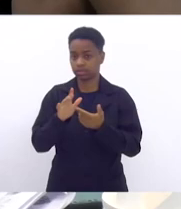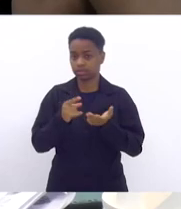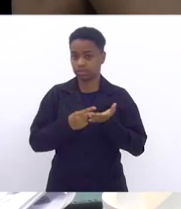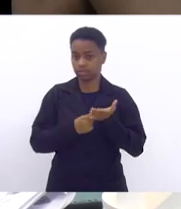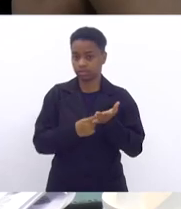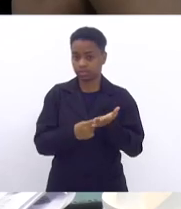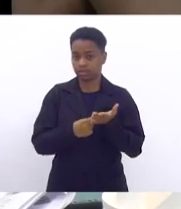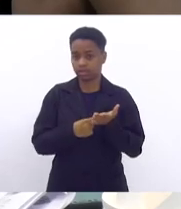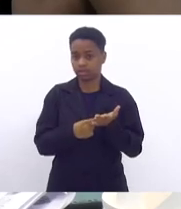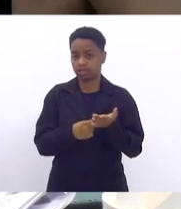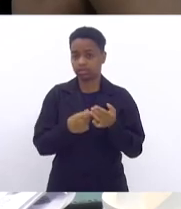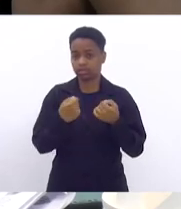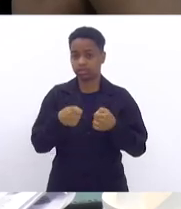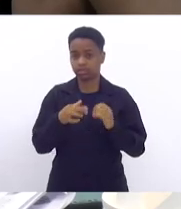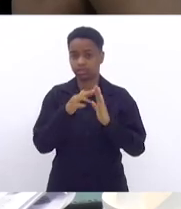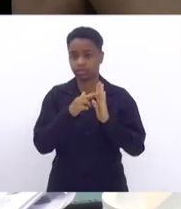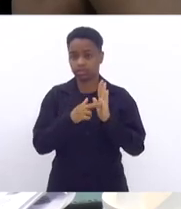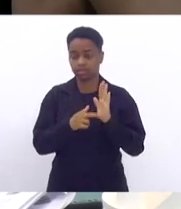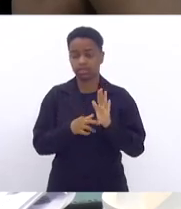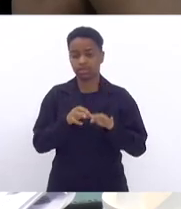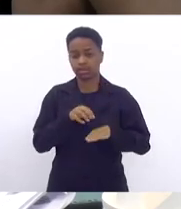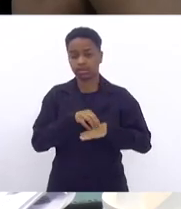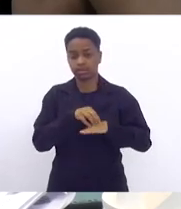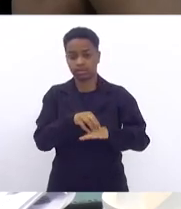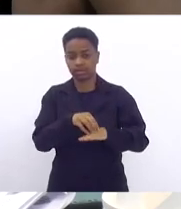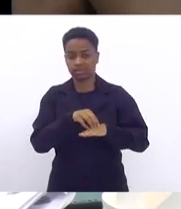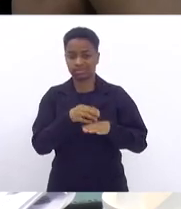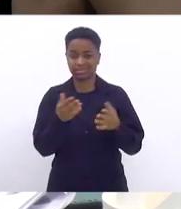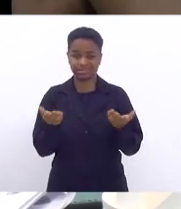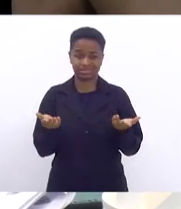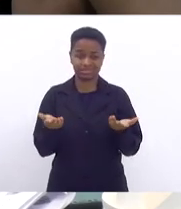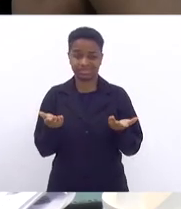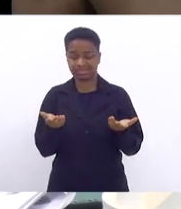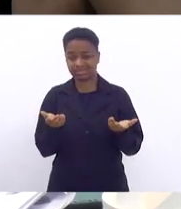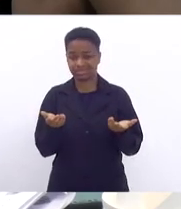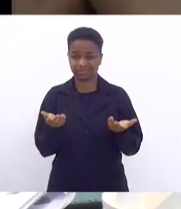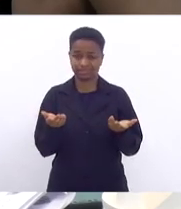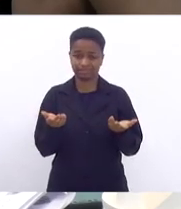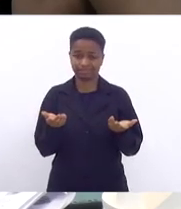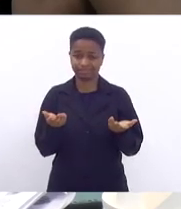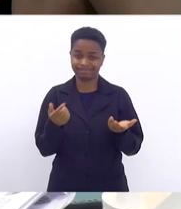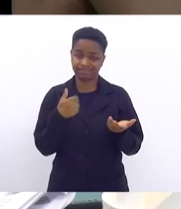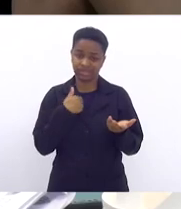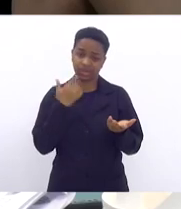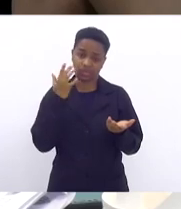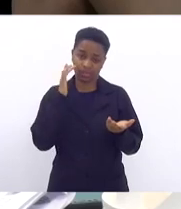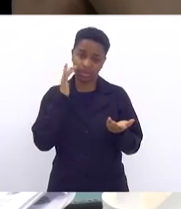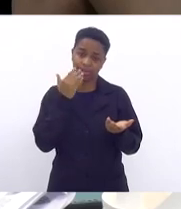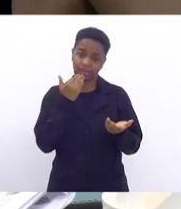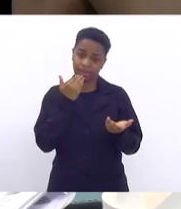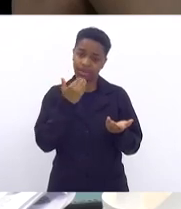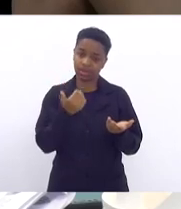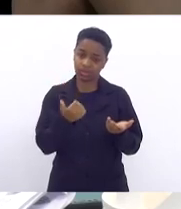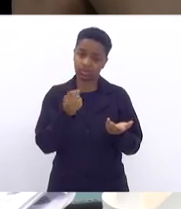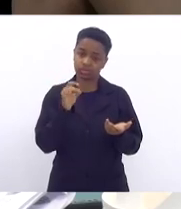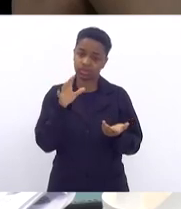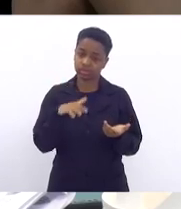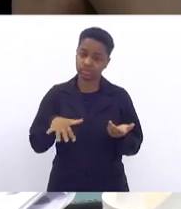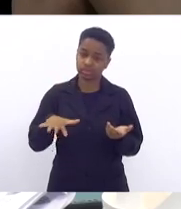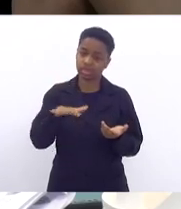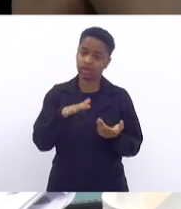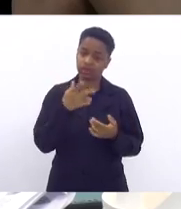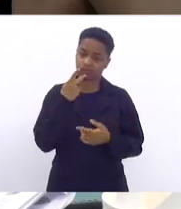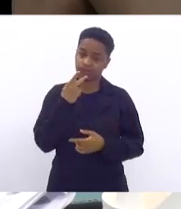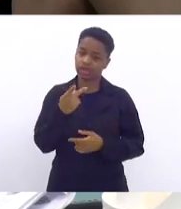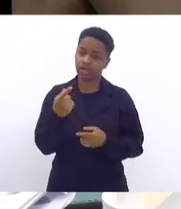devem regulamentar o trânsito. Eu acho que aí... Eu acho que era melhor ficar só na generalidade do